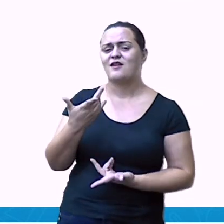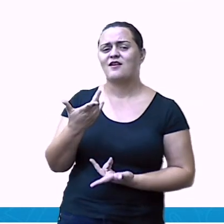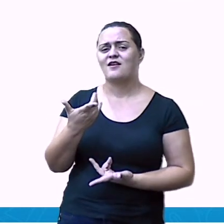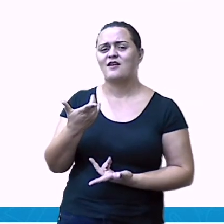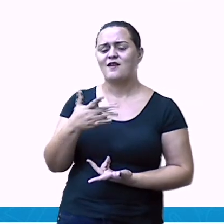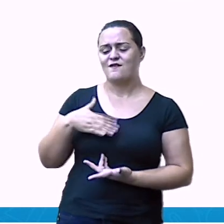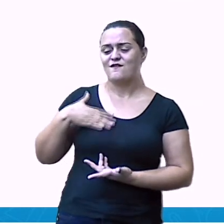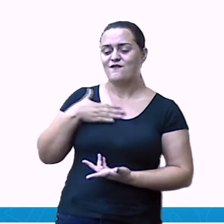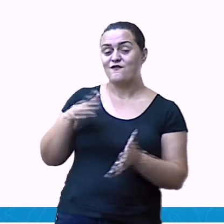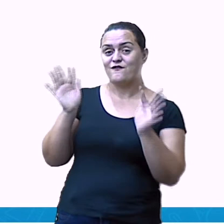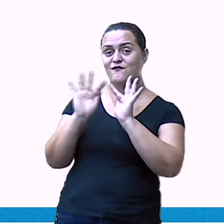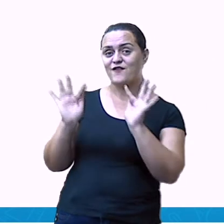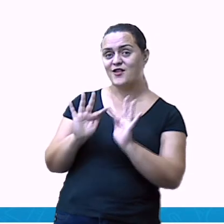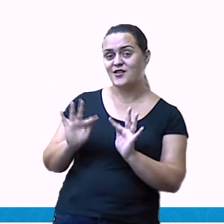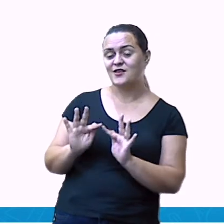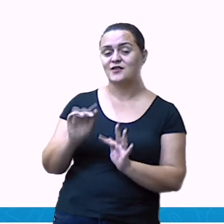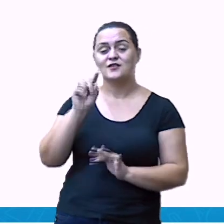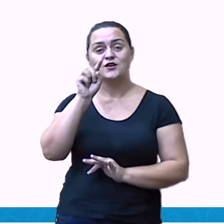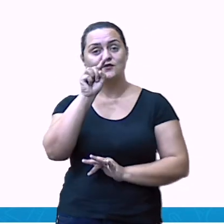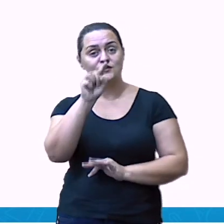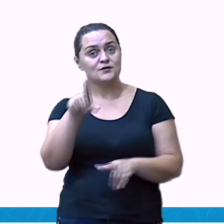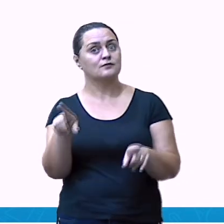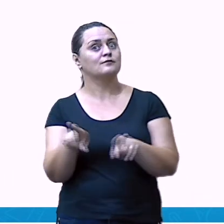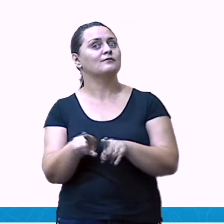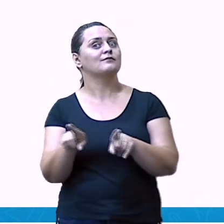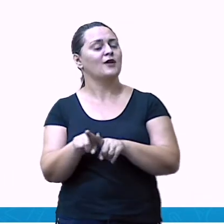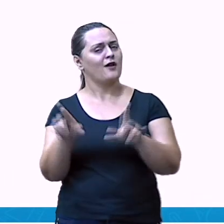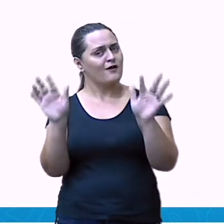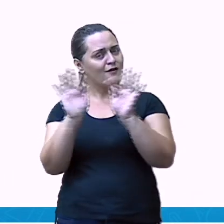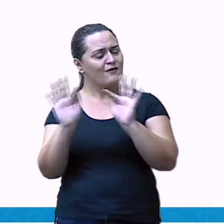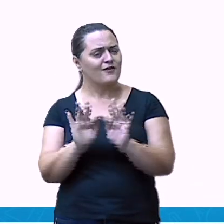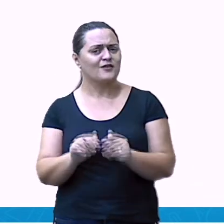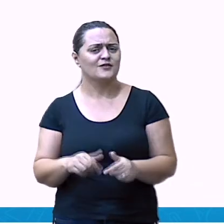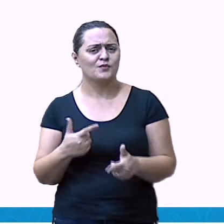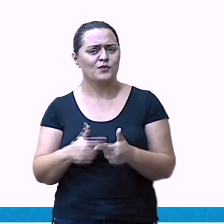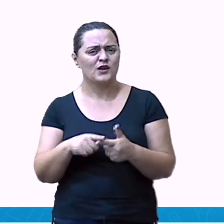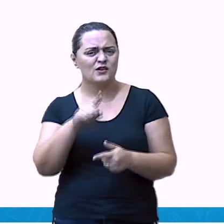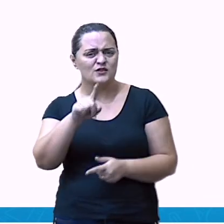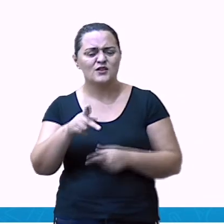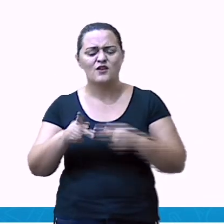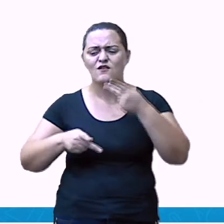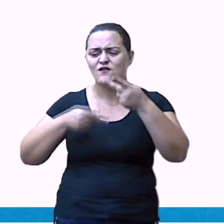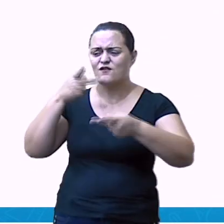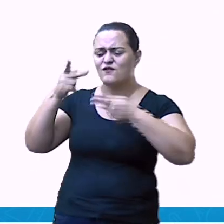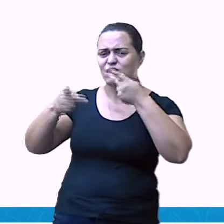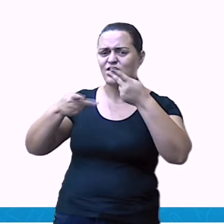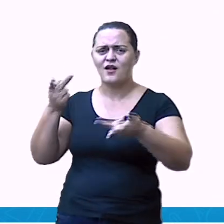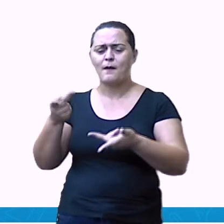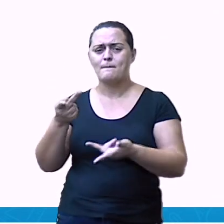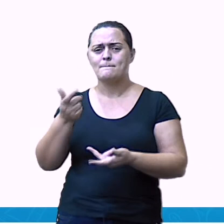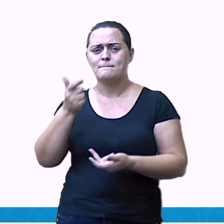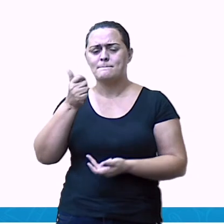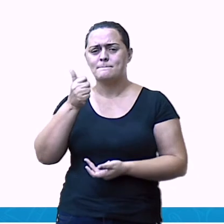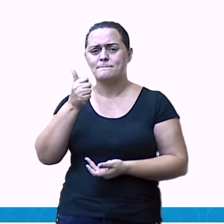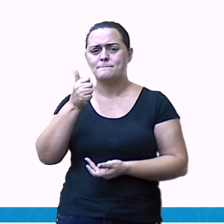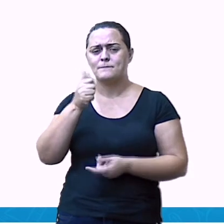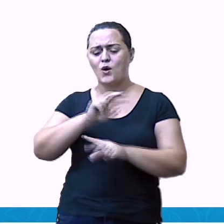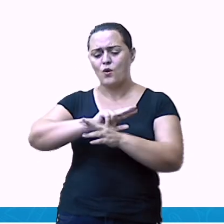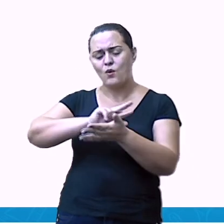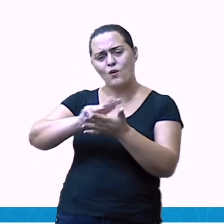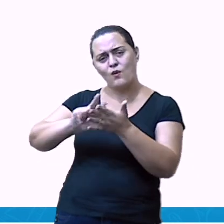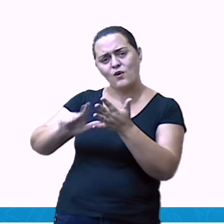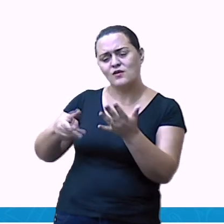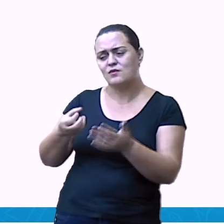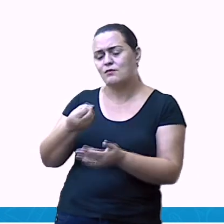torna muito mais positiva e feliz. Está falando aqui de você estar andando e cumprimentar uma pessoa que você sequer